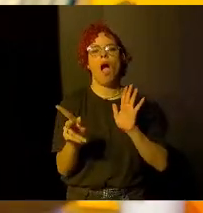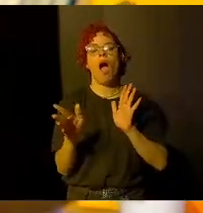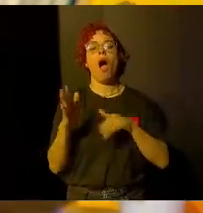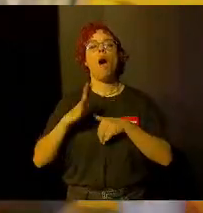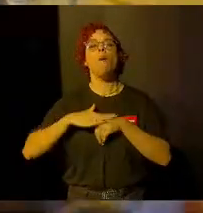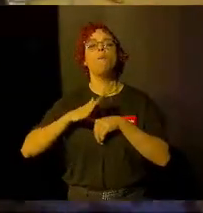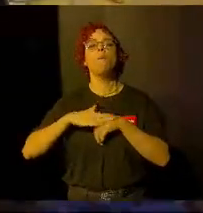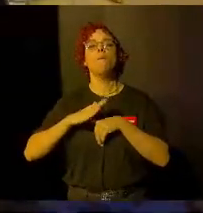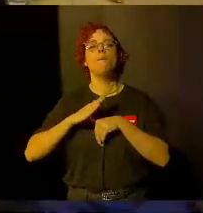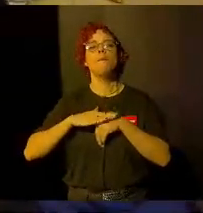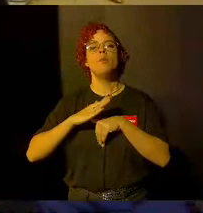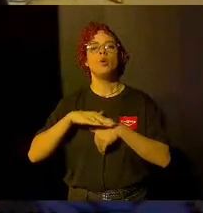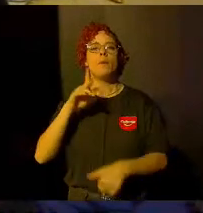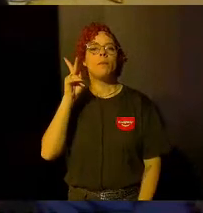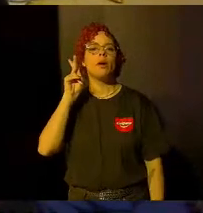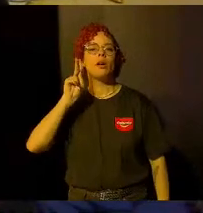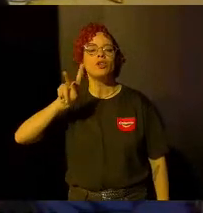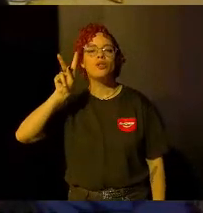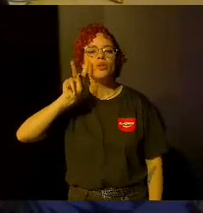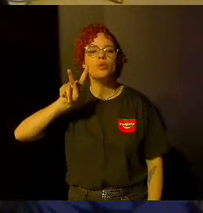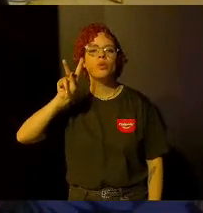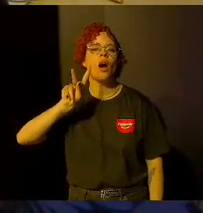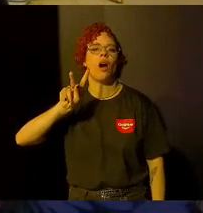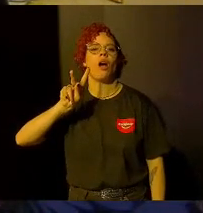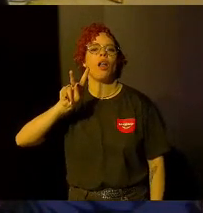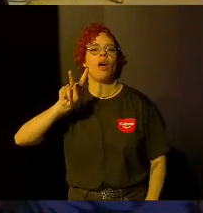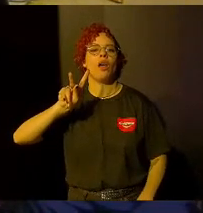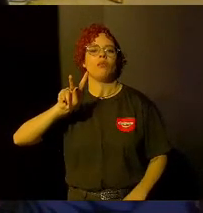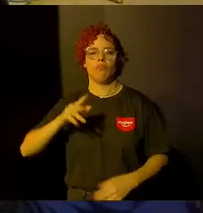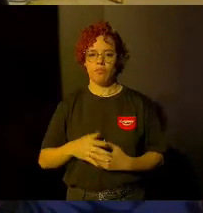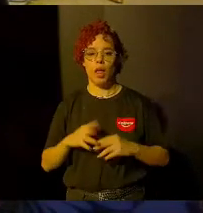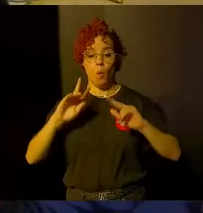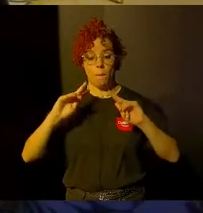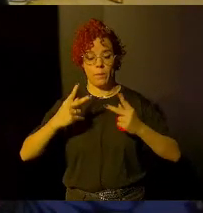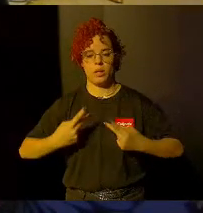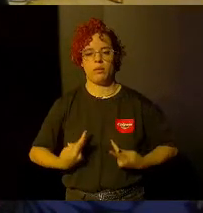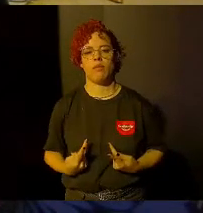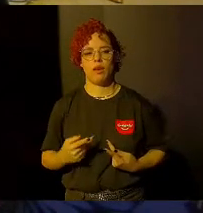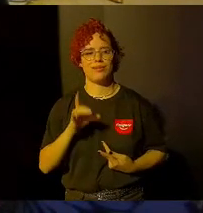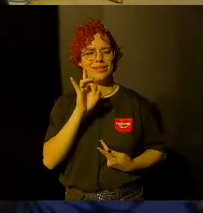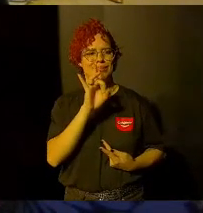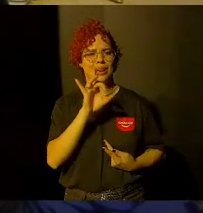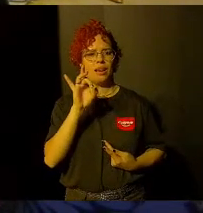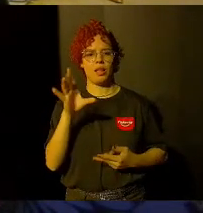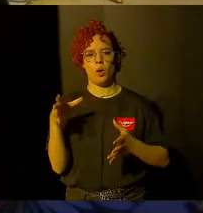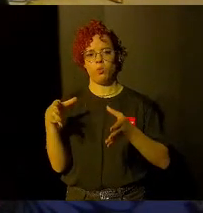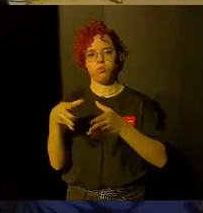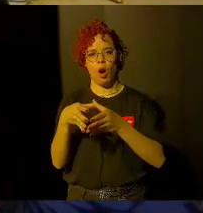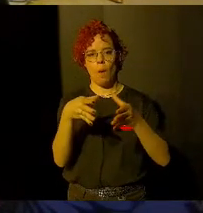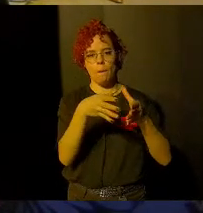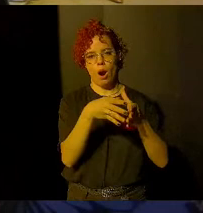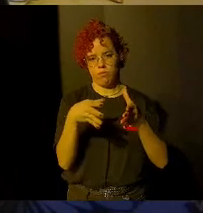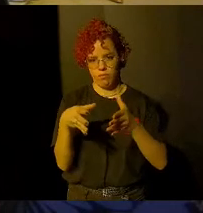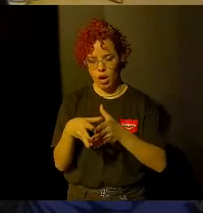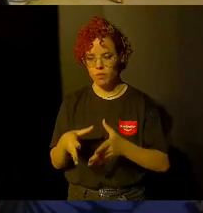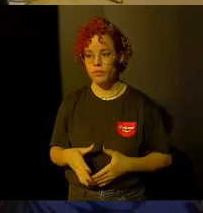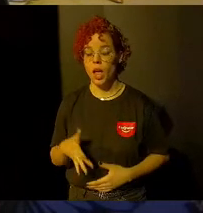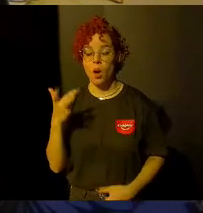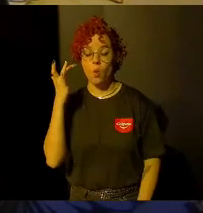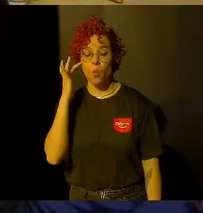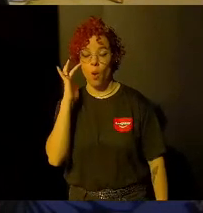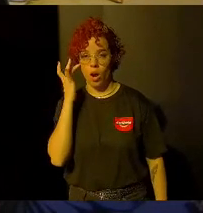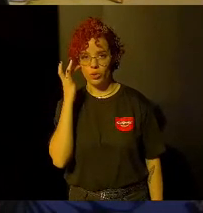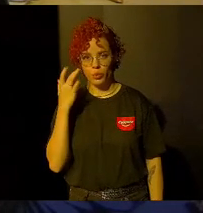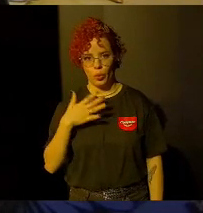humanidade através dos seus mitos eu acho que O Que